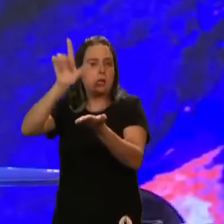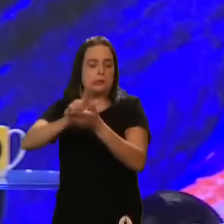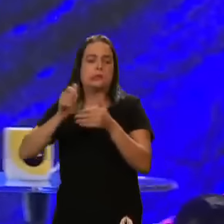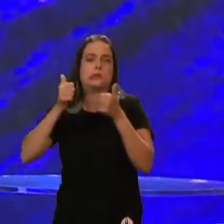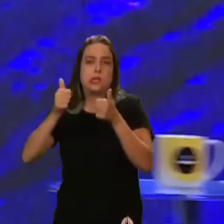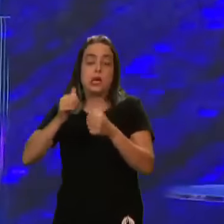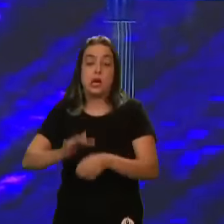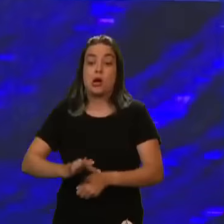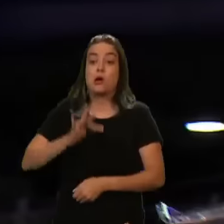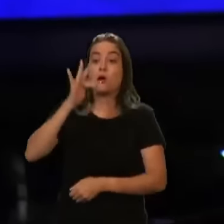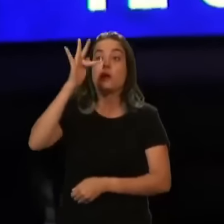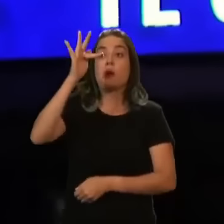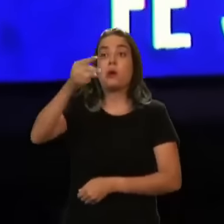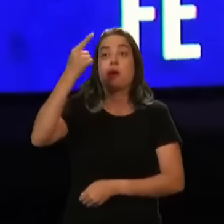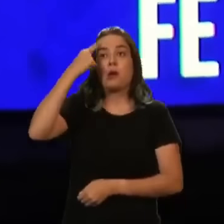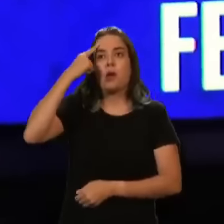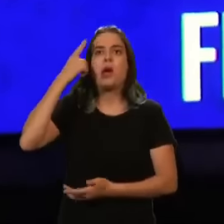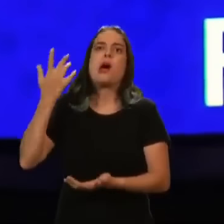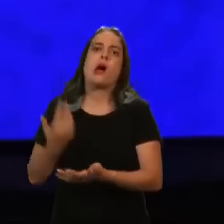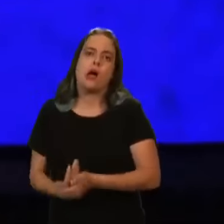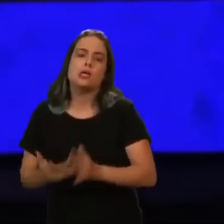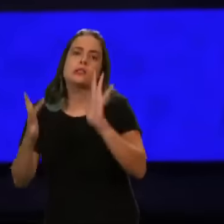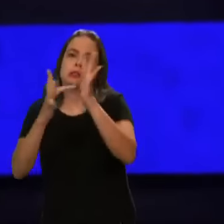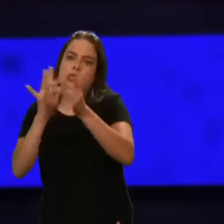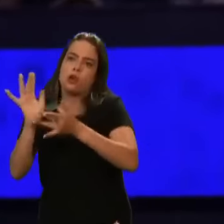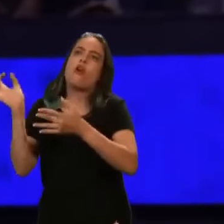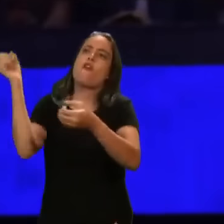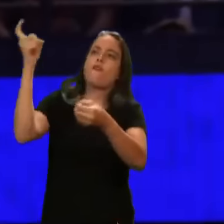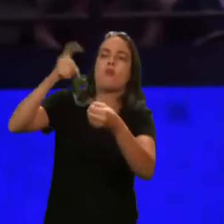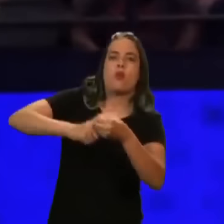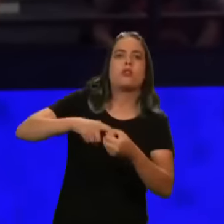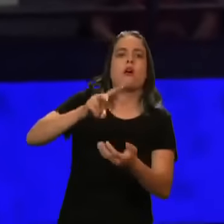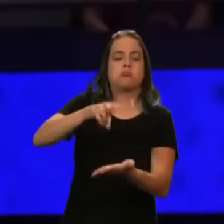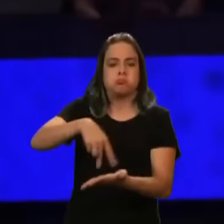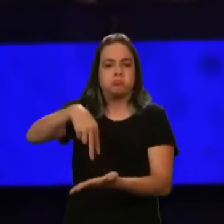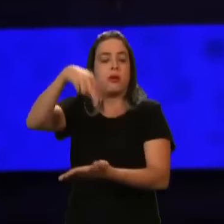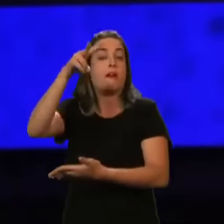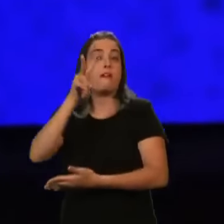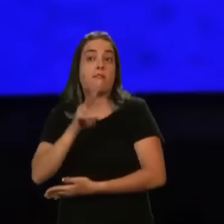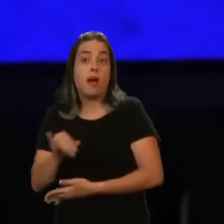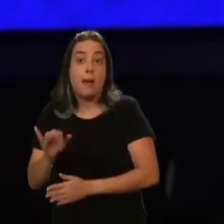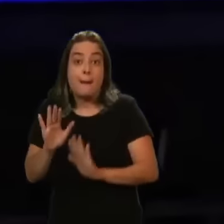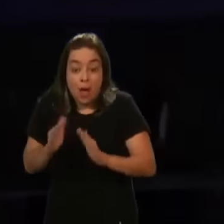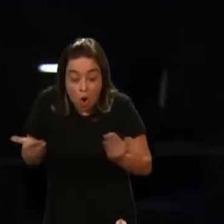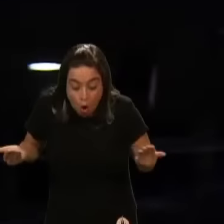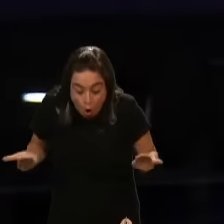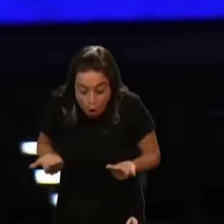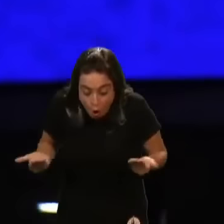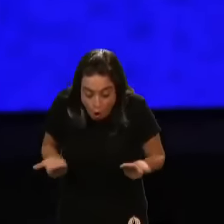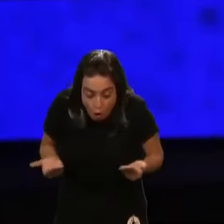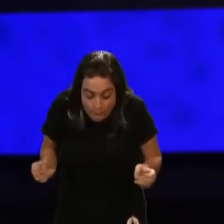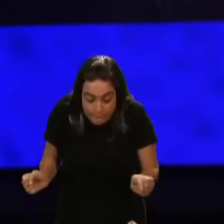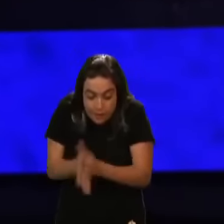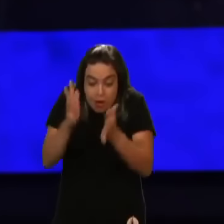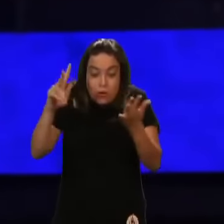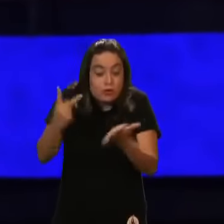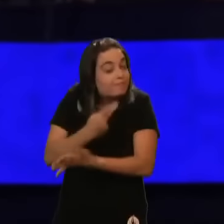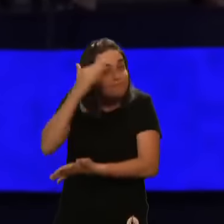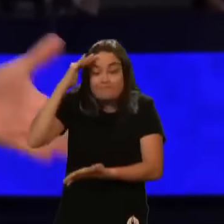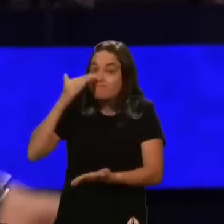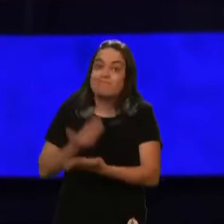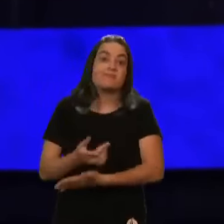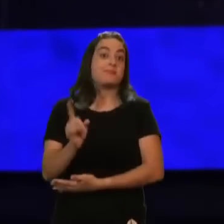nós olhamos para o futuro e falamos assim, ah, Ele vai voltar, Ele vai ressuscitar os mortos. Mas a gente não acredita que Ele pode fazer agora, na nossa